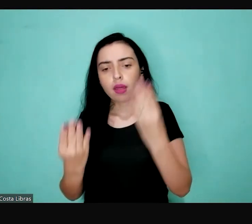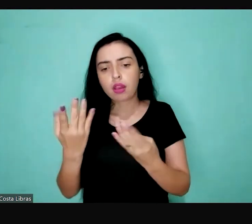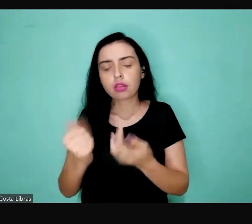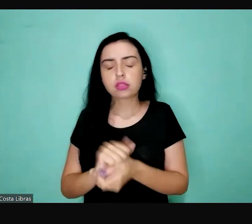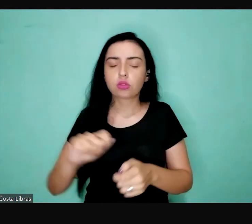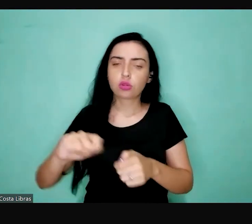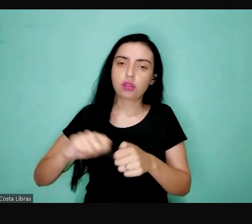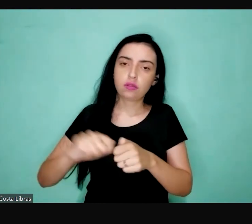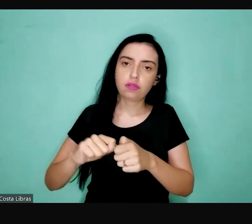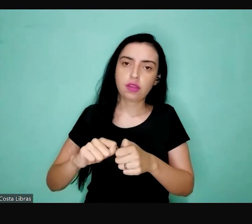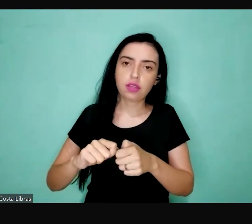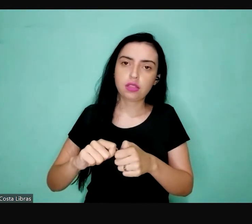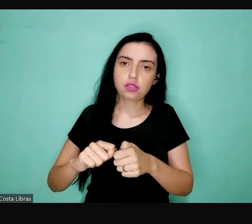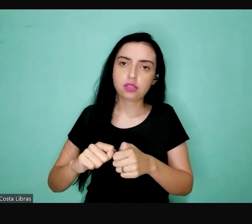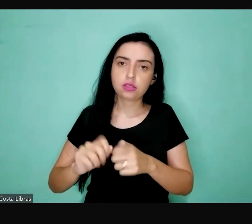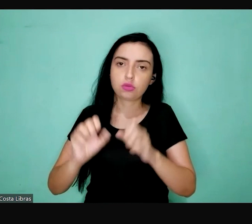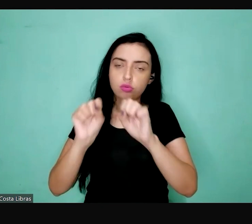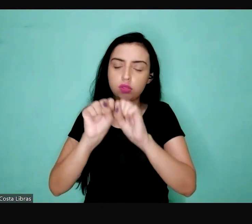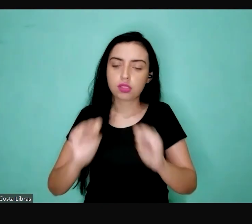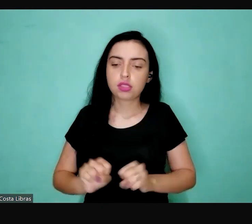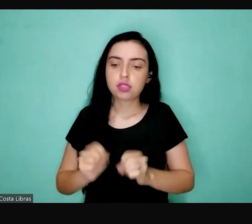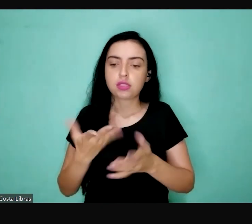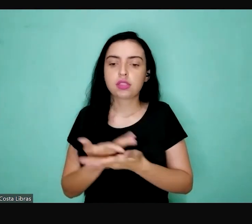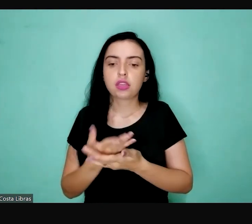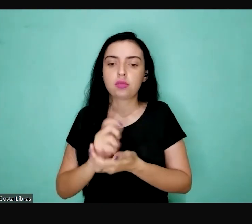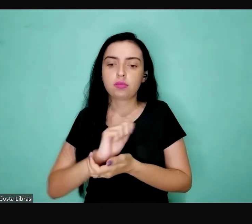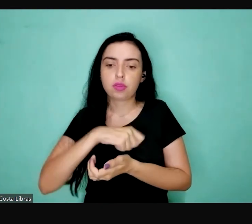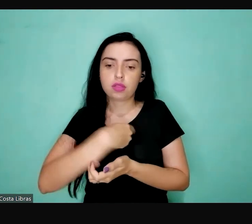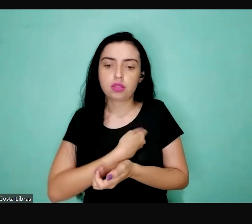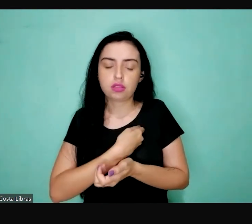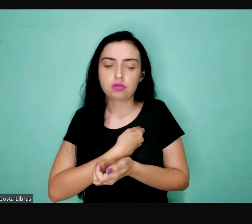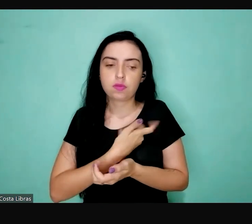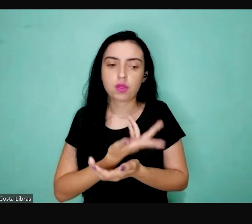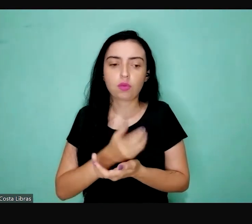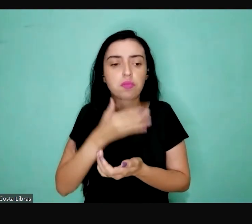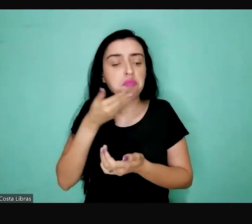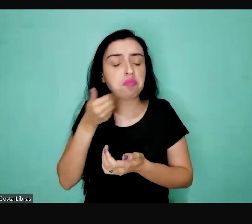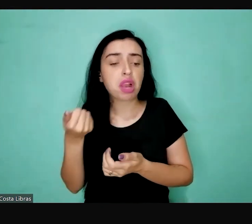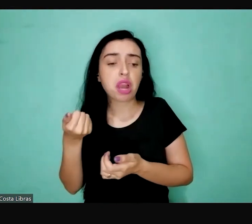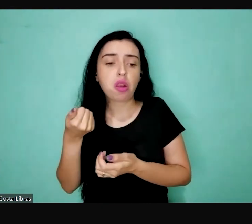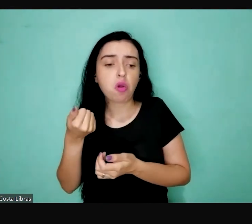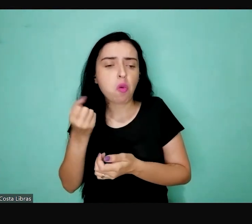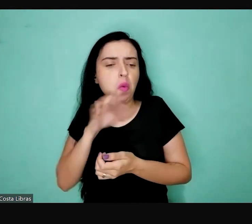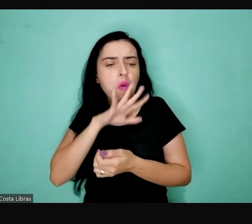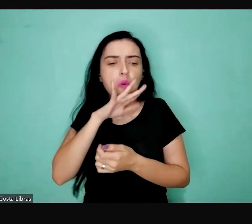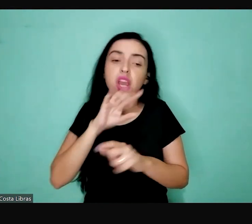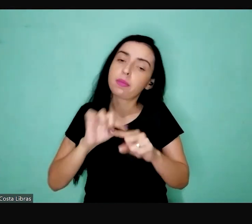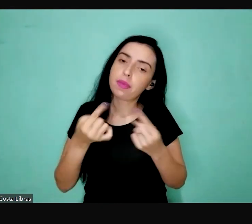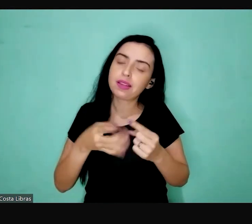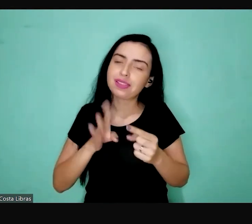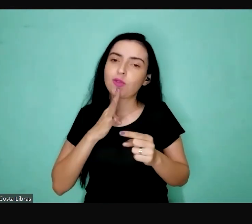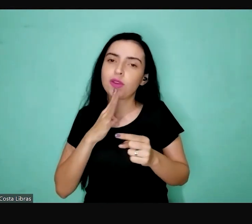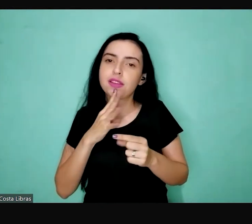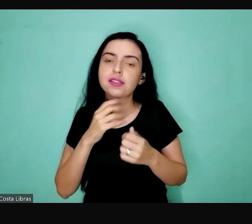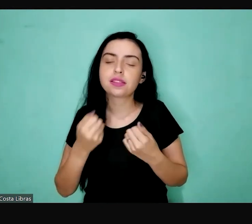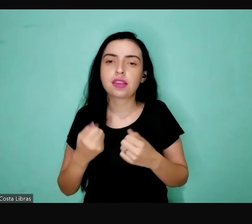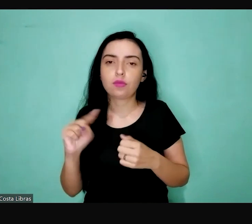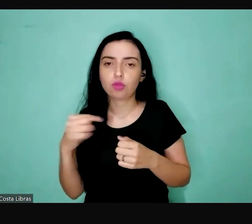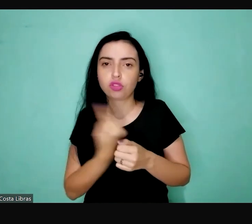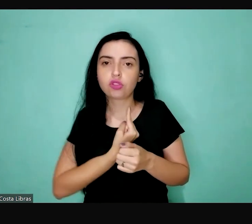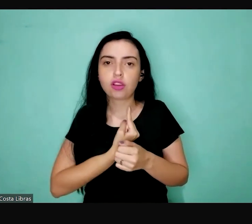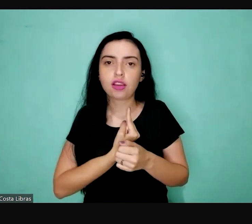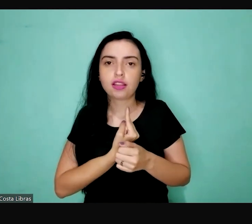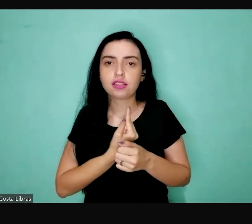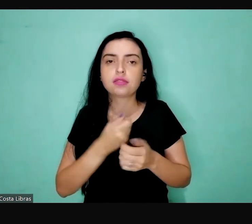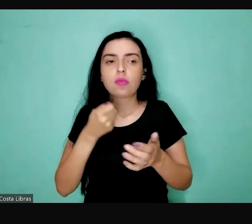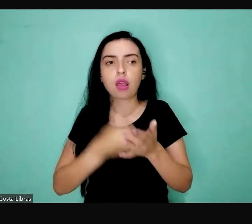em relação ao sistema espanhol. E o senhor disse muito bem, não é melhor ou pior, mas conhecendo, nós que somos